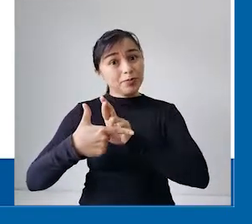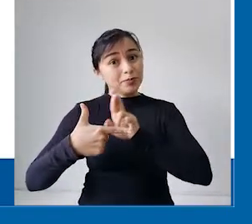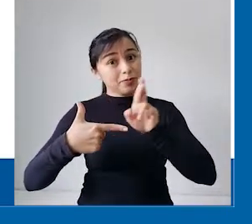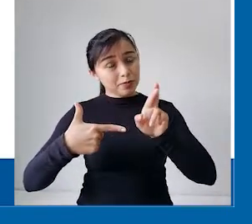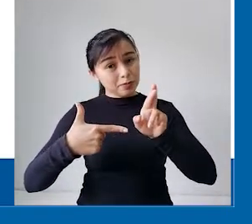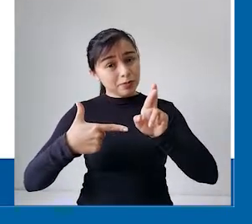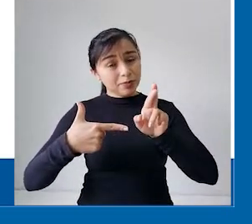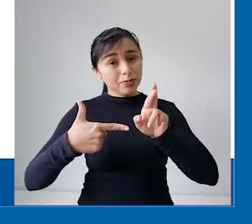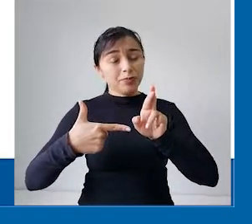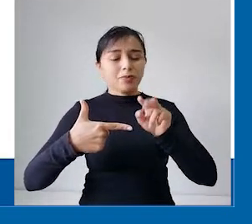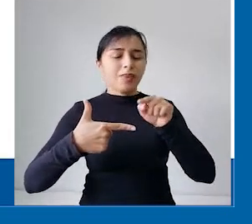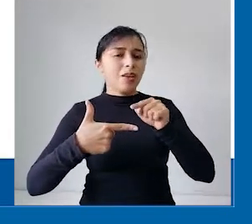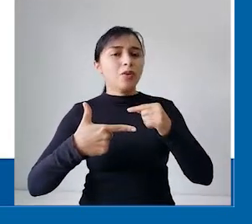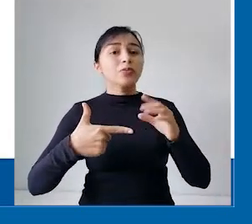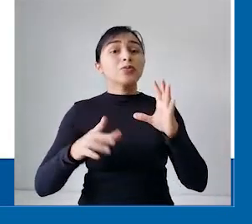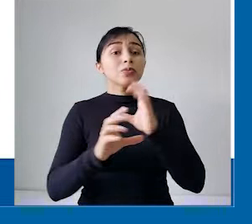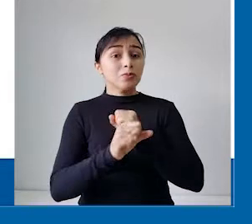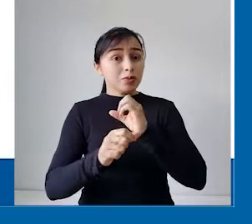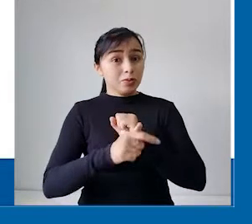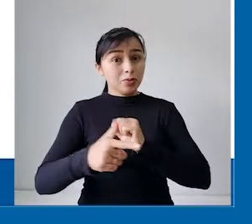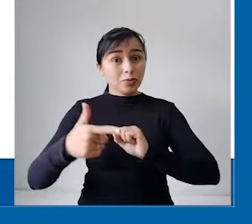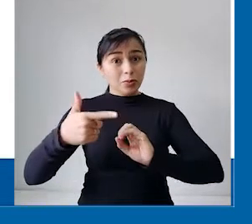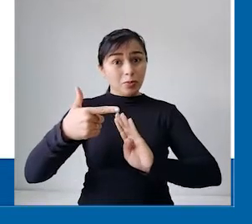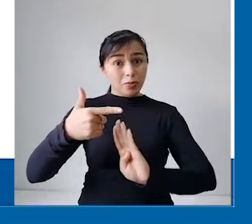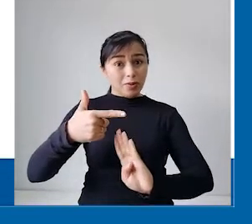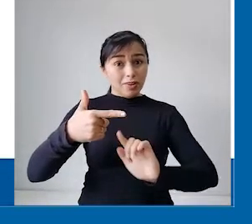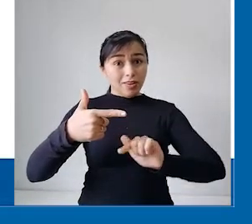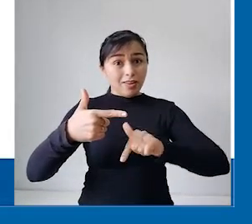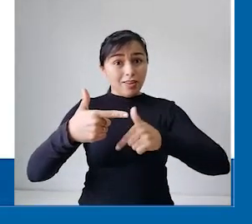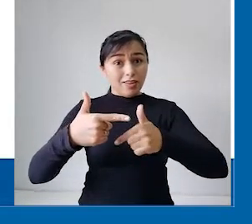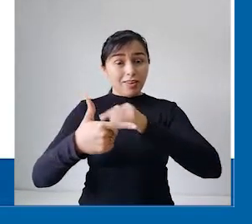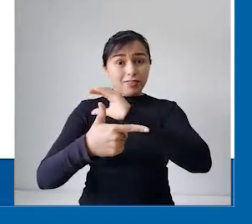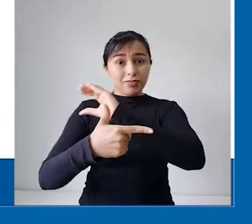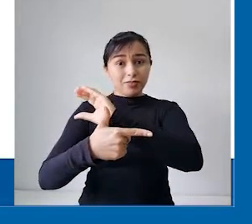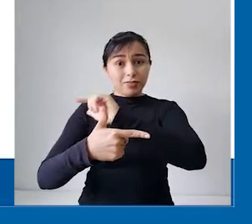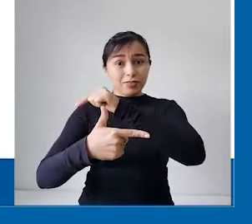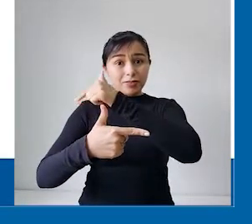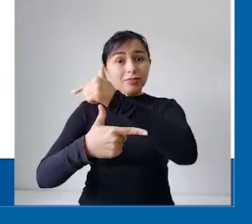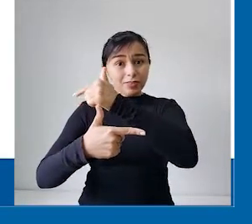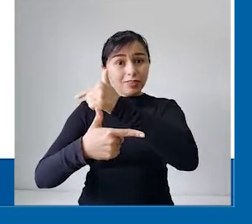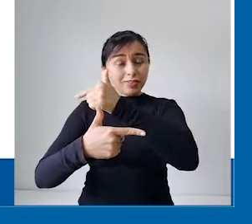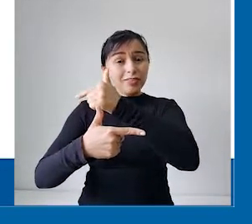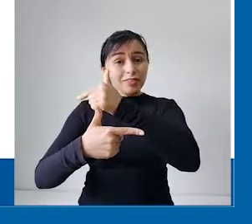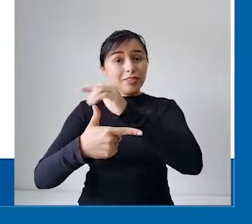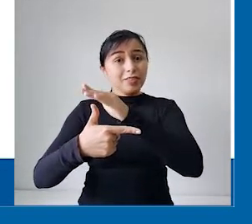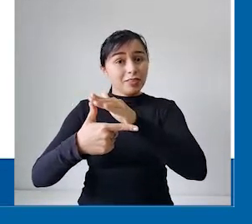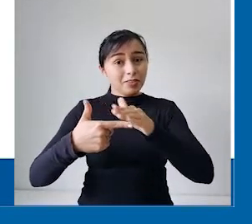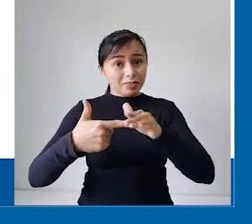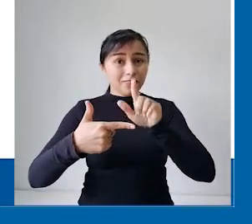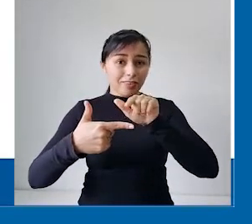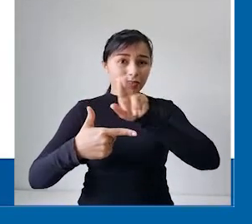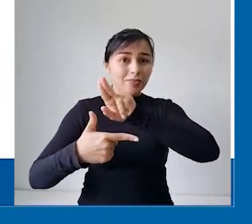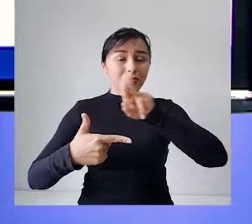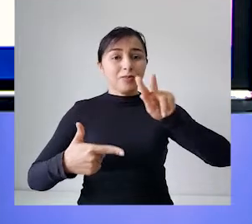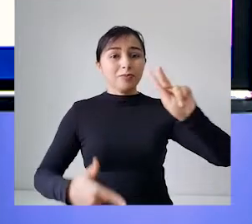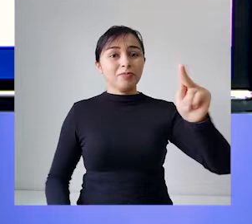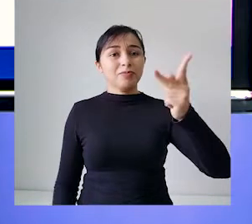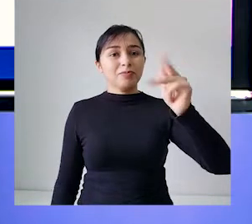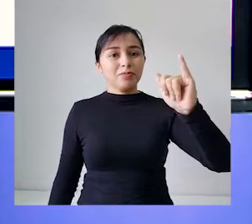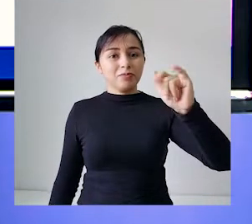radical. Sou a soma dos quadrados dos catetos, mas pode me chamar de